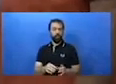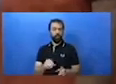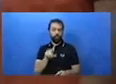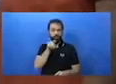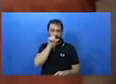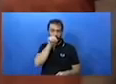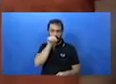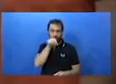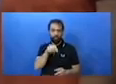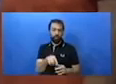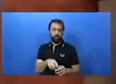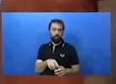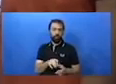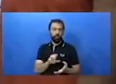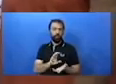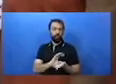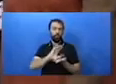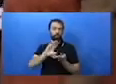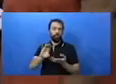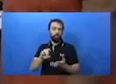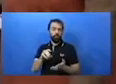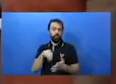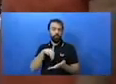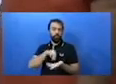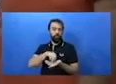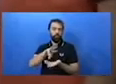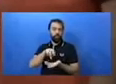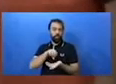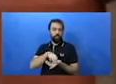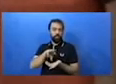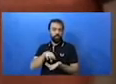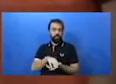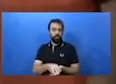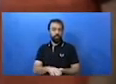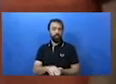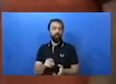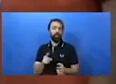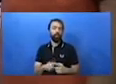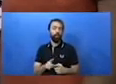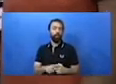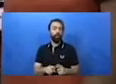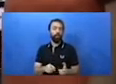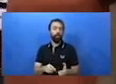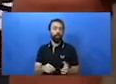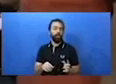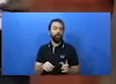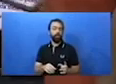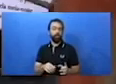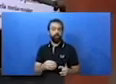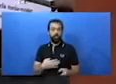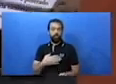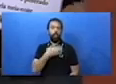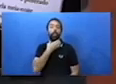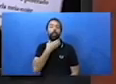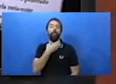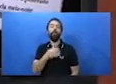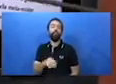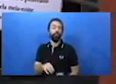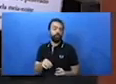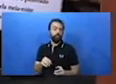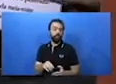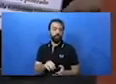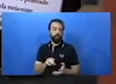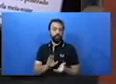ele diz isso? Ele se refere ao pombo-correio, cuja função é transportar comunicações escritas. Isso está aqui, ó,